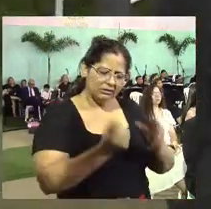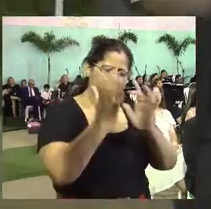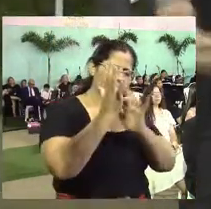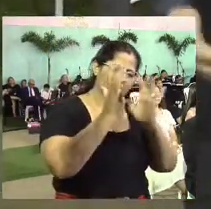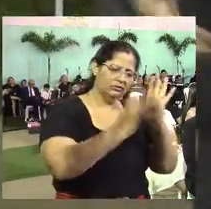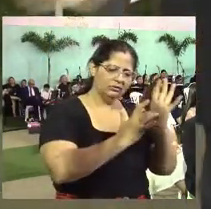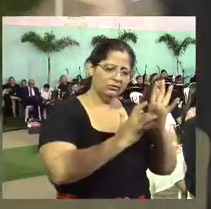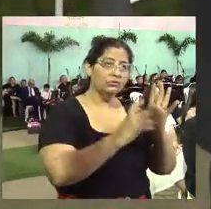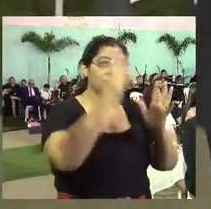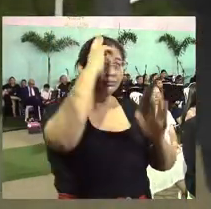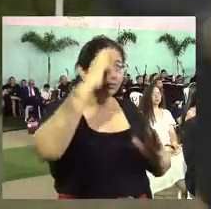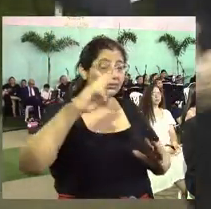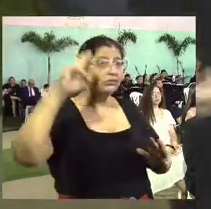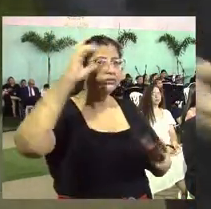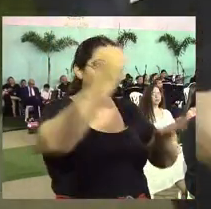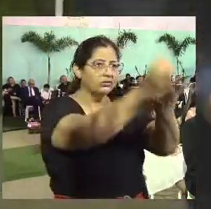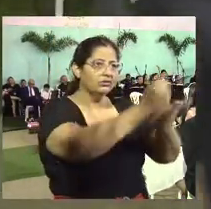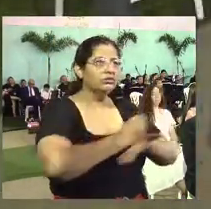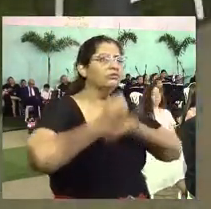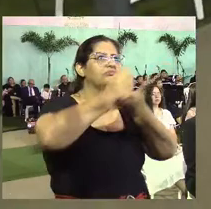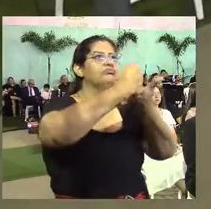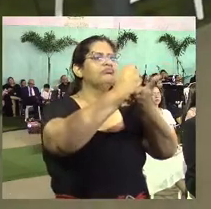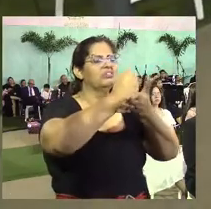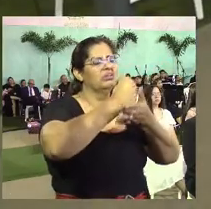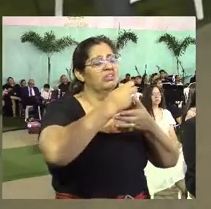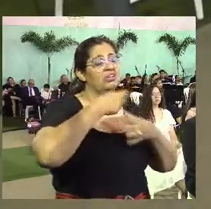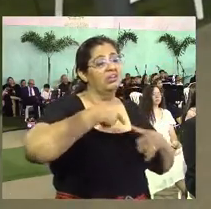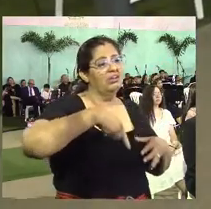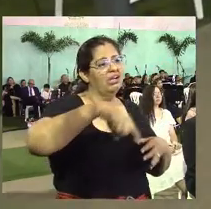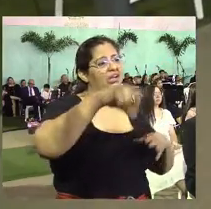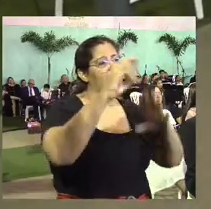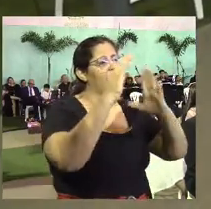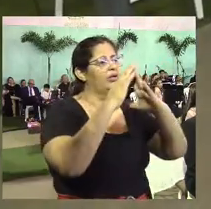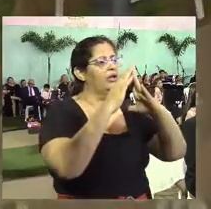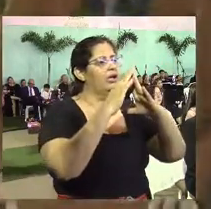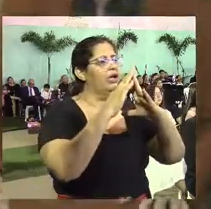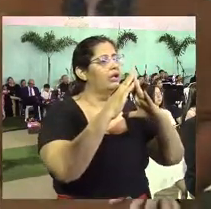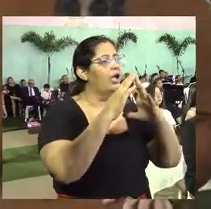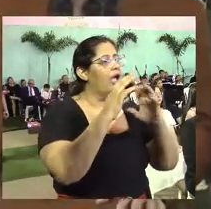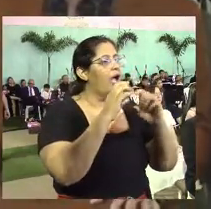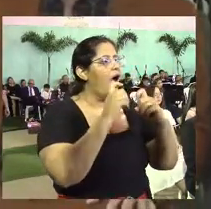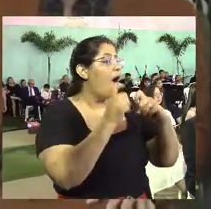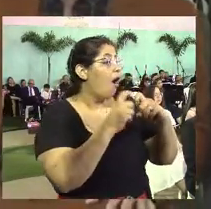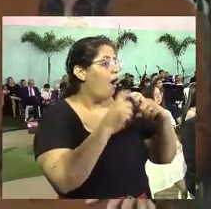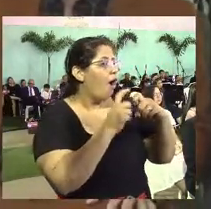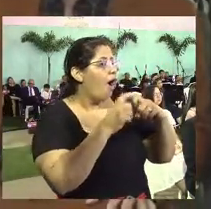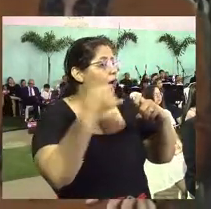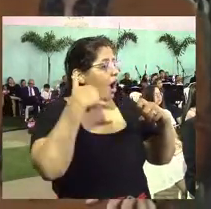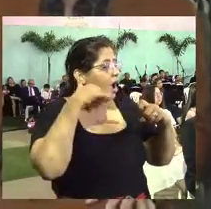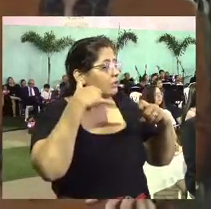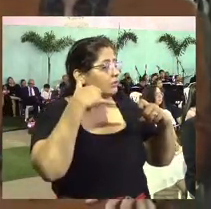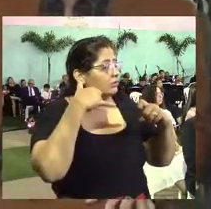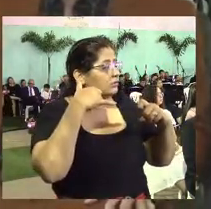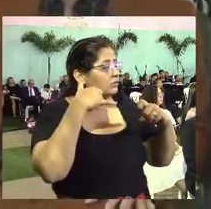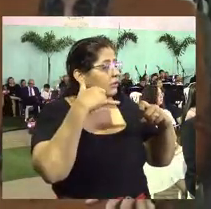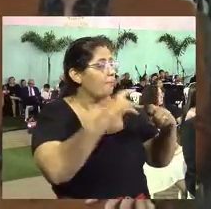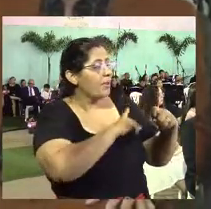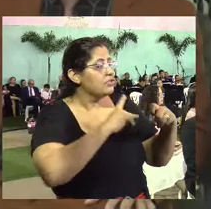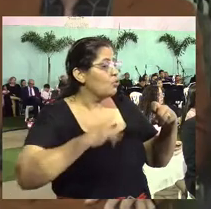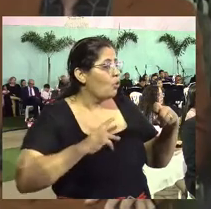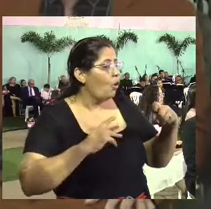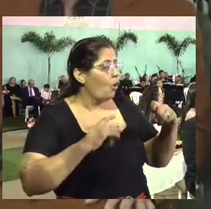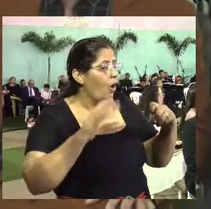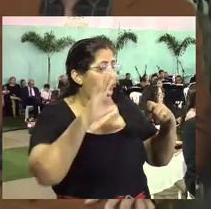senhor e salvador eu ia embora o que aconteceu do médico ligado depois por exemplo dricídio e pastor